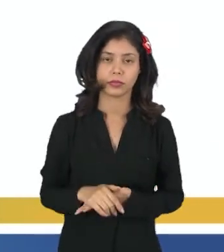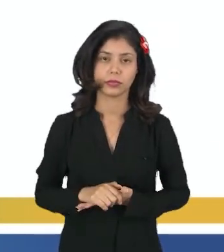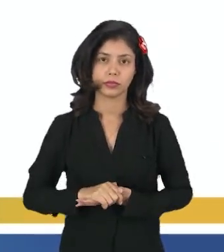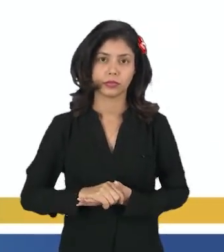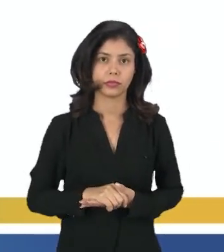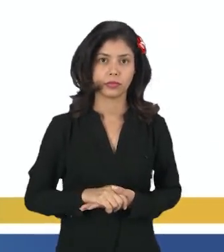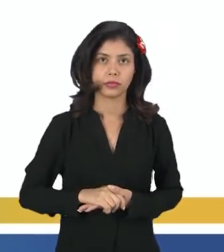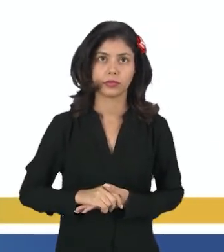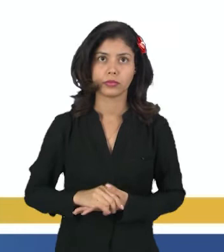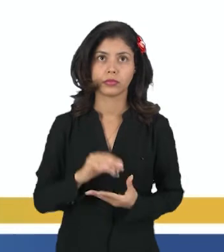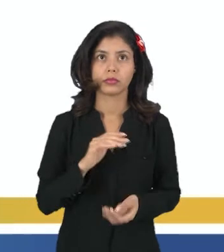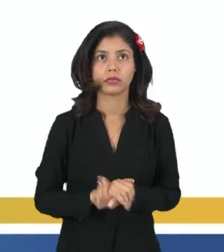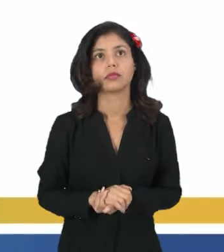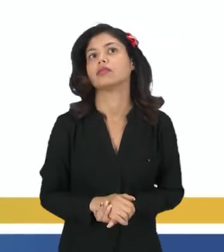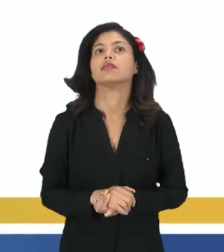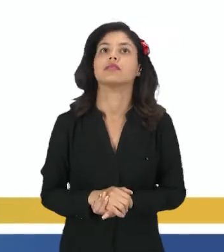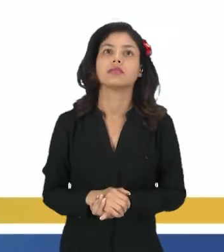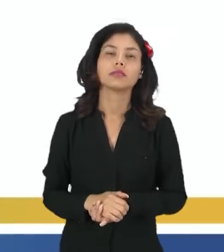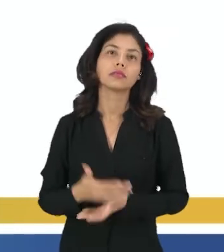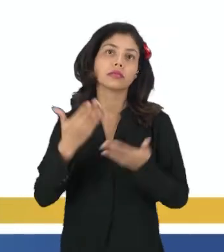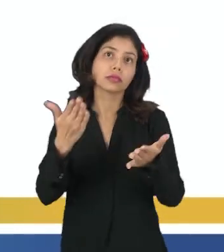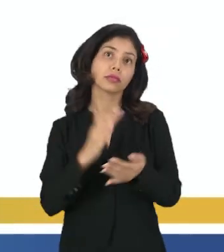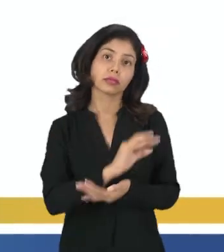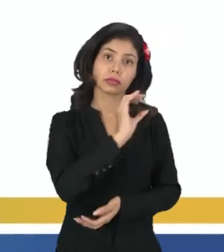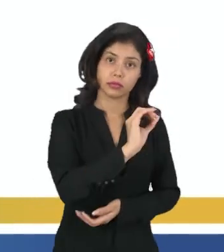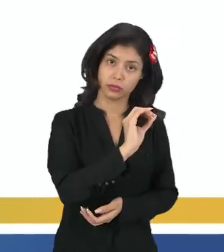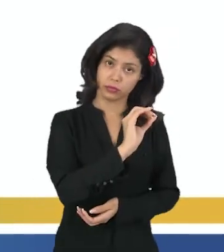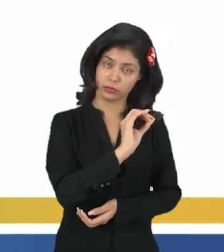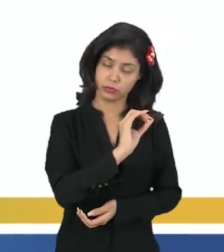repete um exemplo anterior